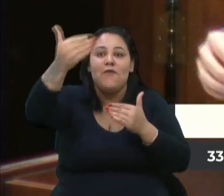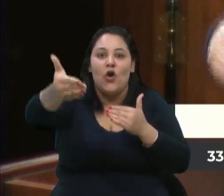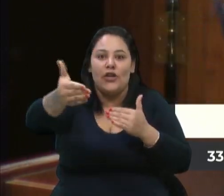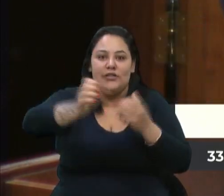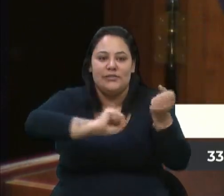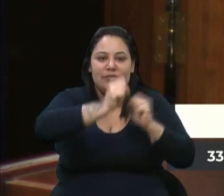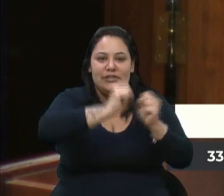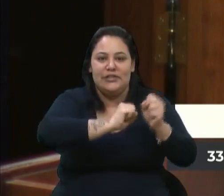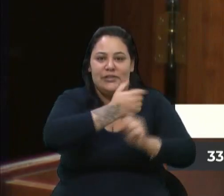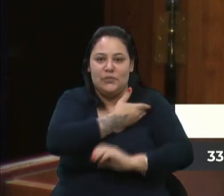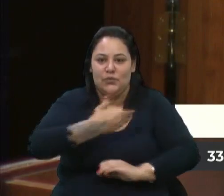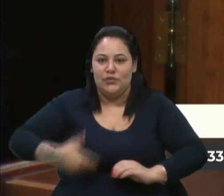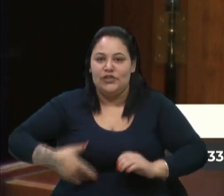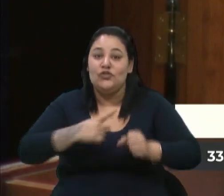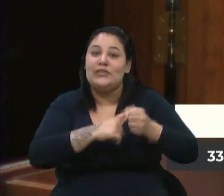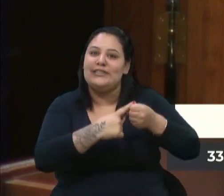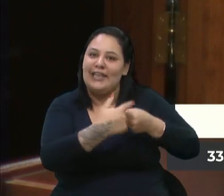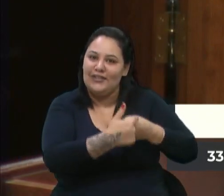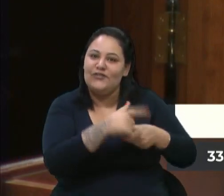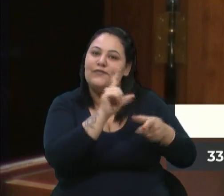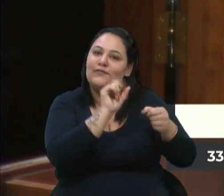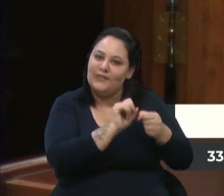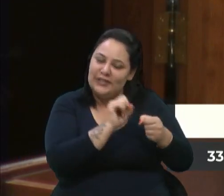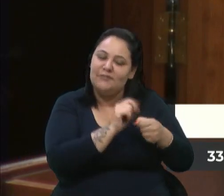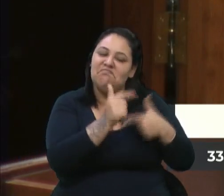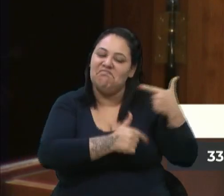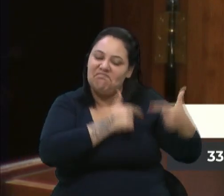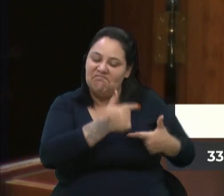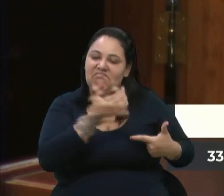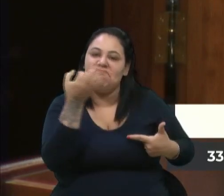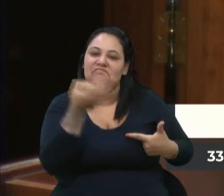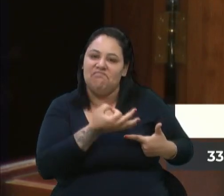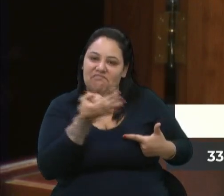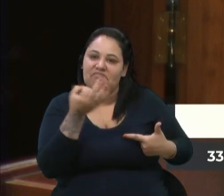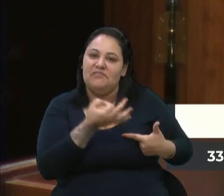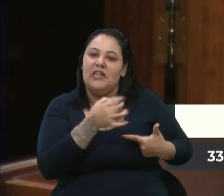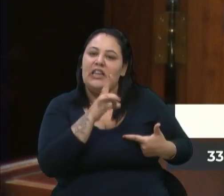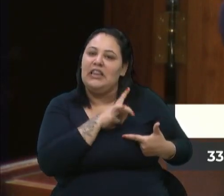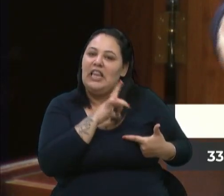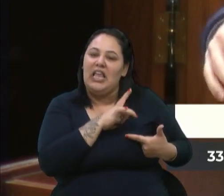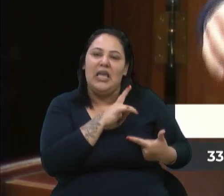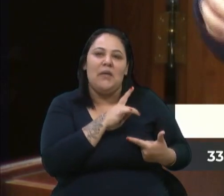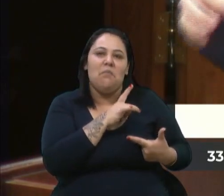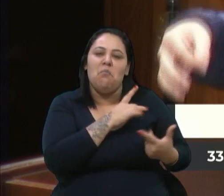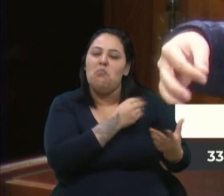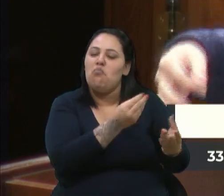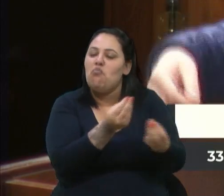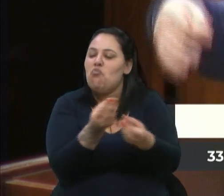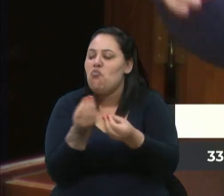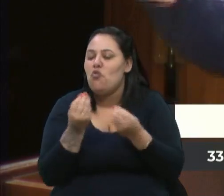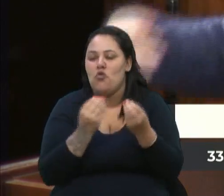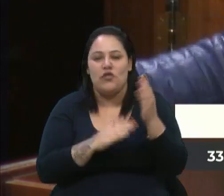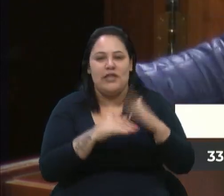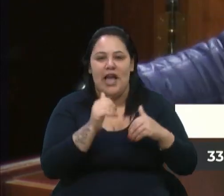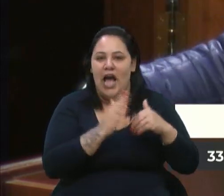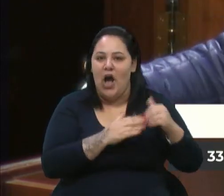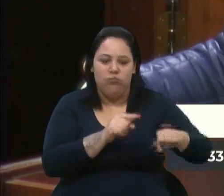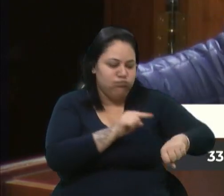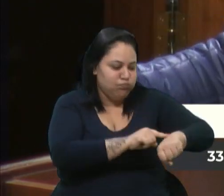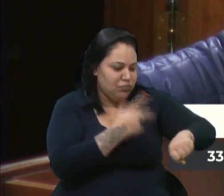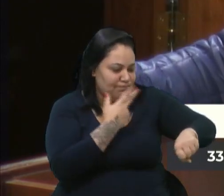públicas de uma cidade que está fazendo funcionar e tem milhares de obras acontecendo ao mesmo